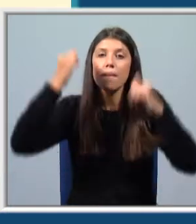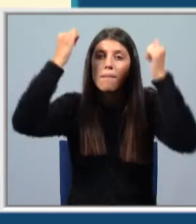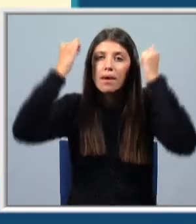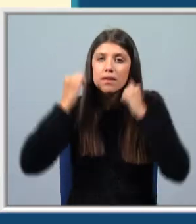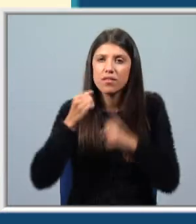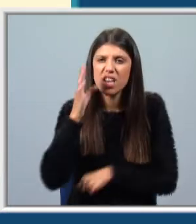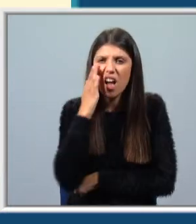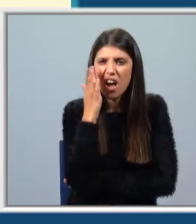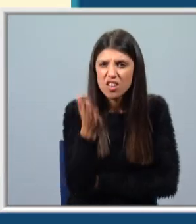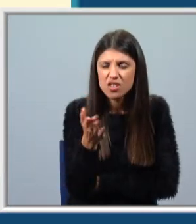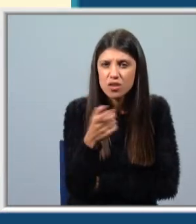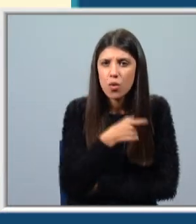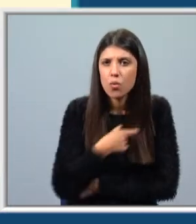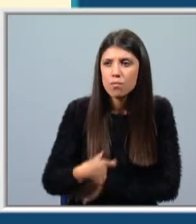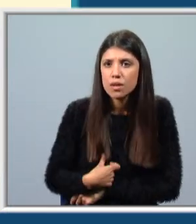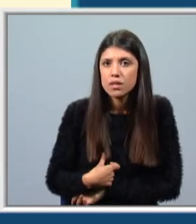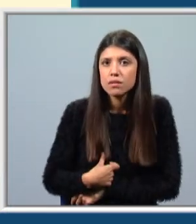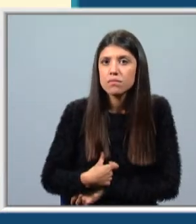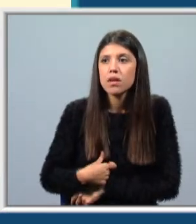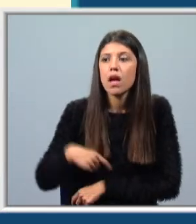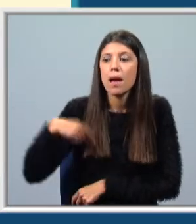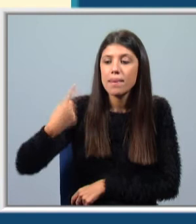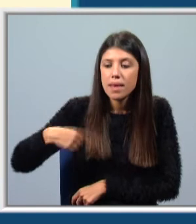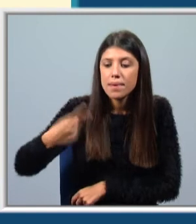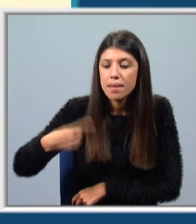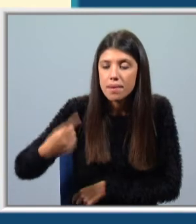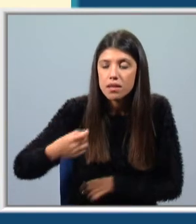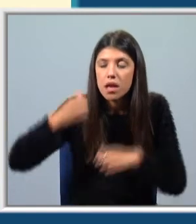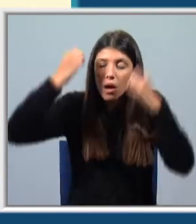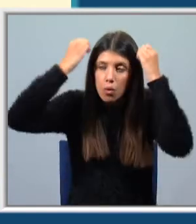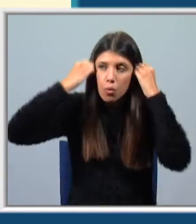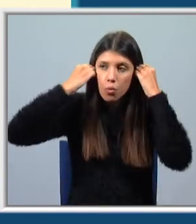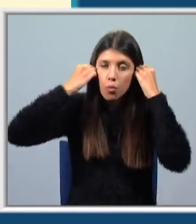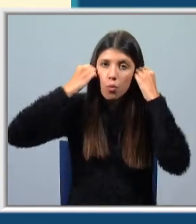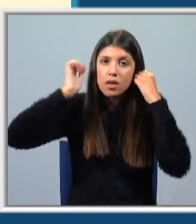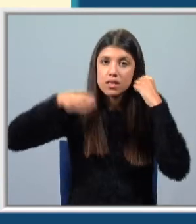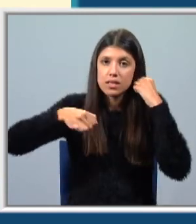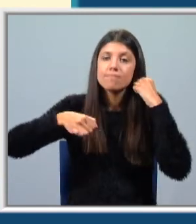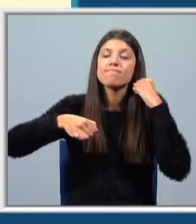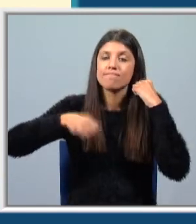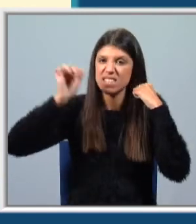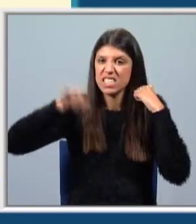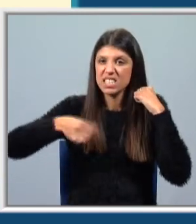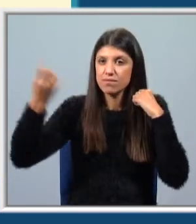que o príncipe tinha que usar sempre ou não? Tinha, coitadinho. O príncipe tinha que andar sempre com o barrete.